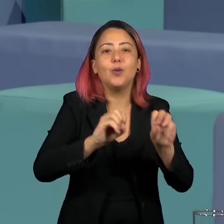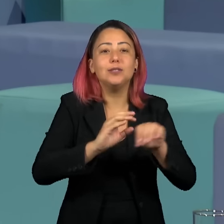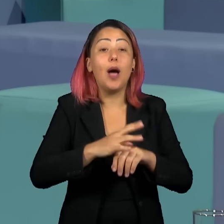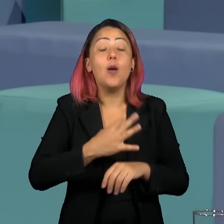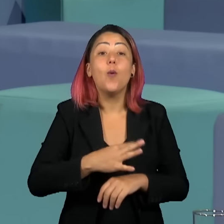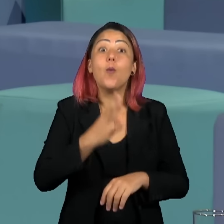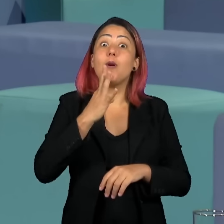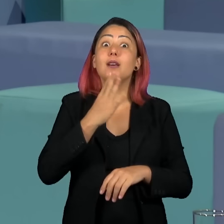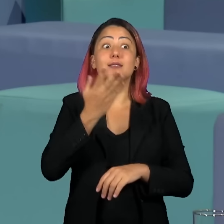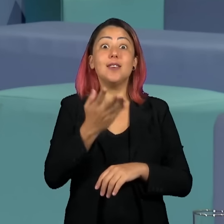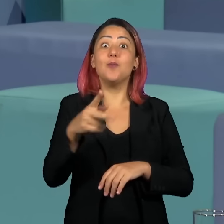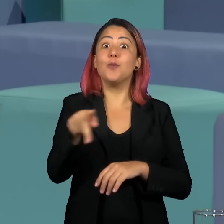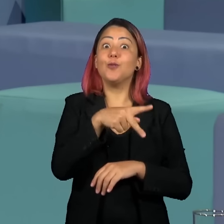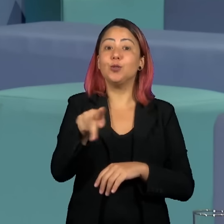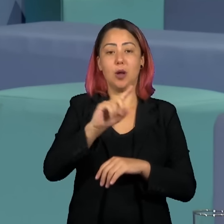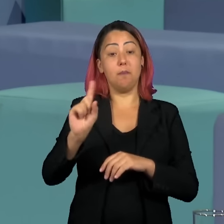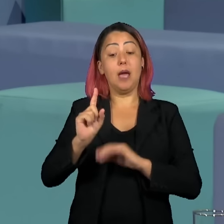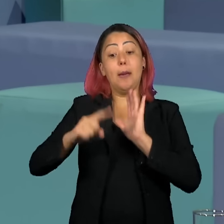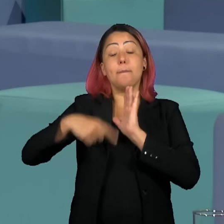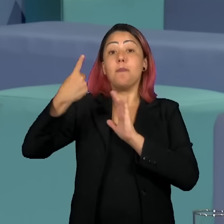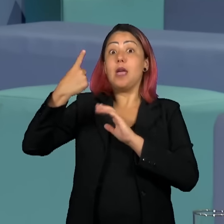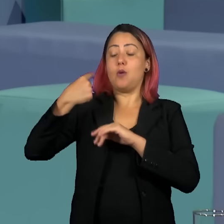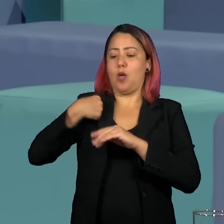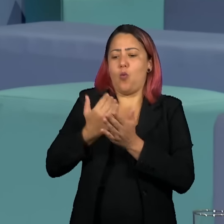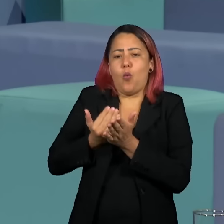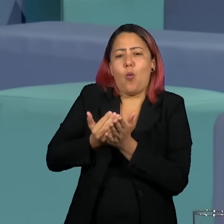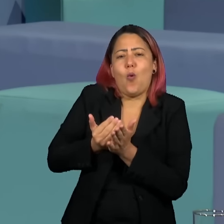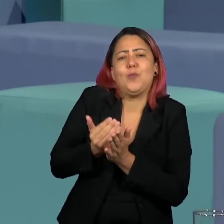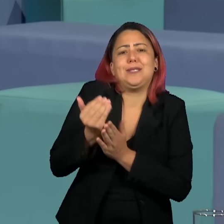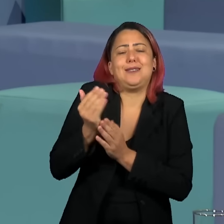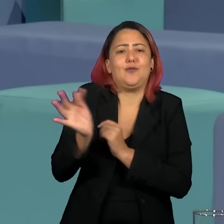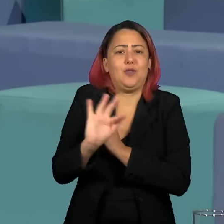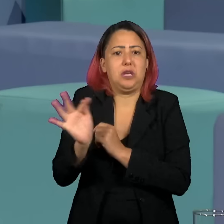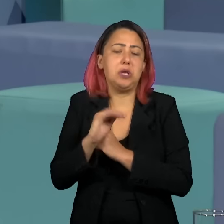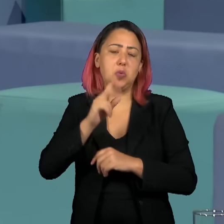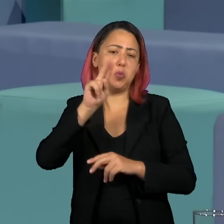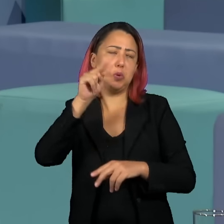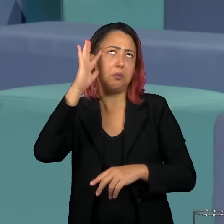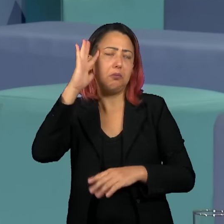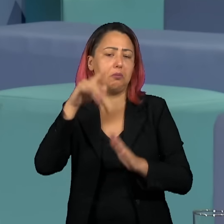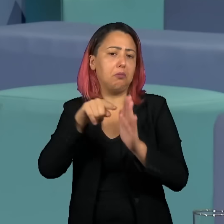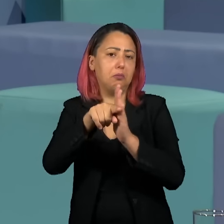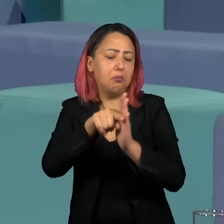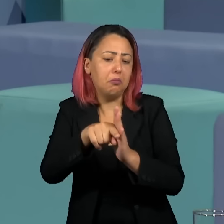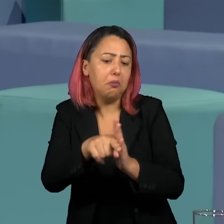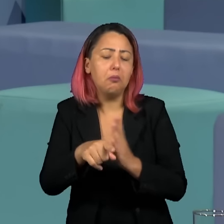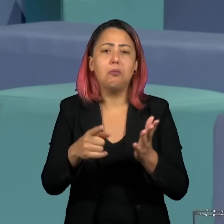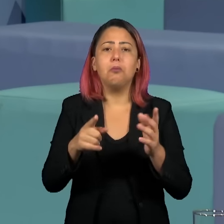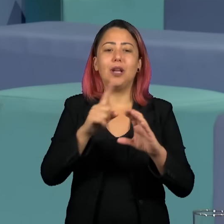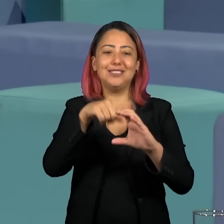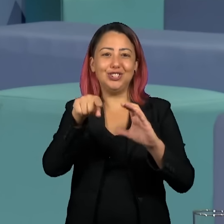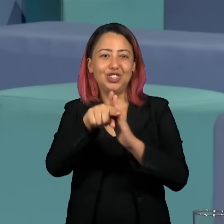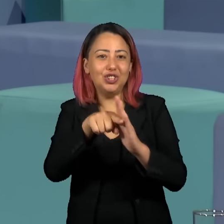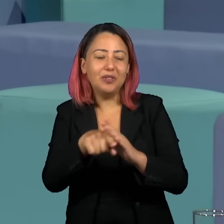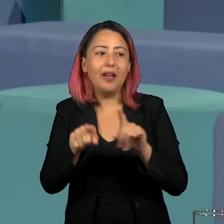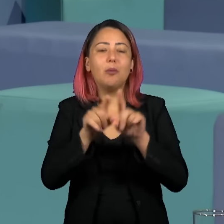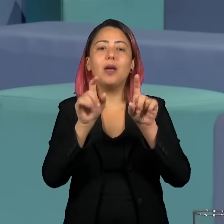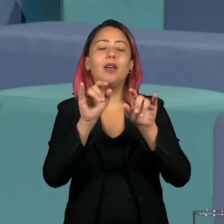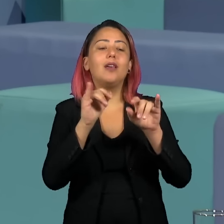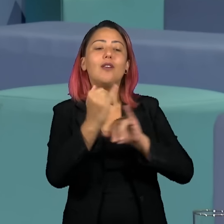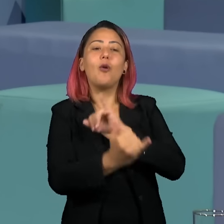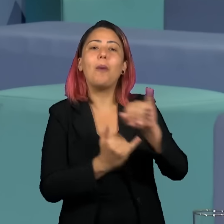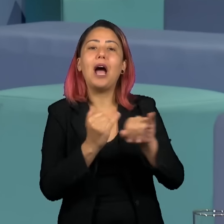ano da graduação naquela época não tinha menor ideia de fazer pesquisa muito menos o que seria informática na educação mas foi trabalhando Naquele